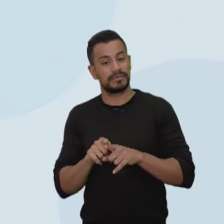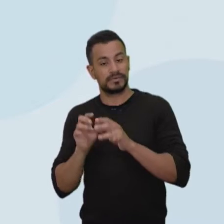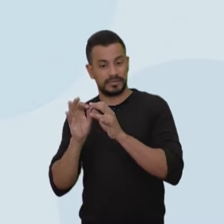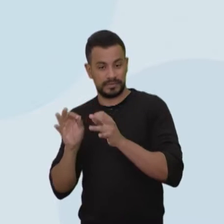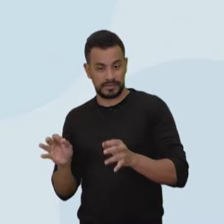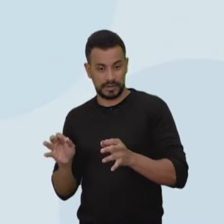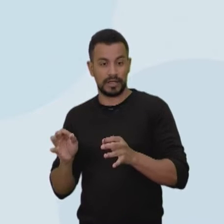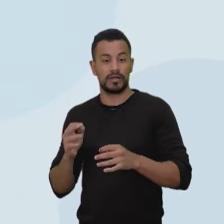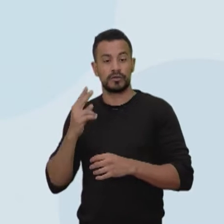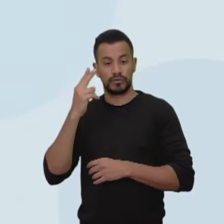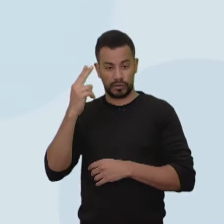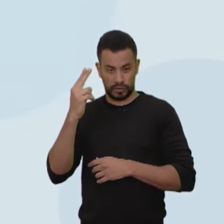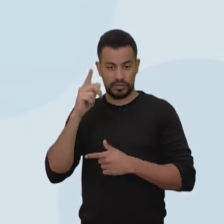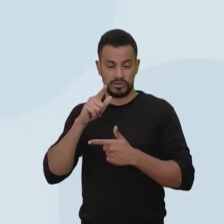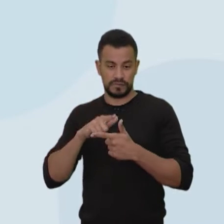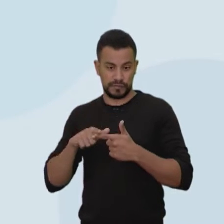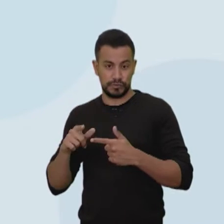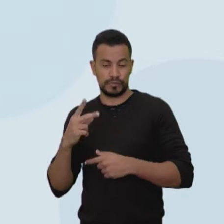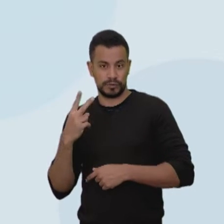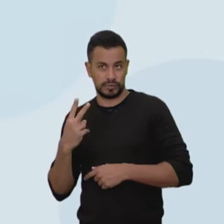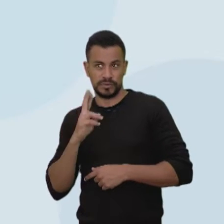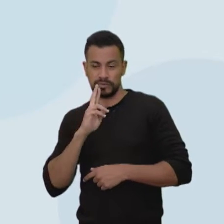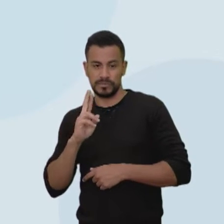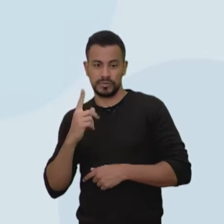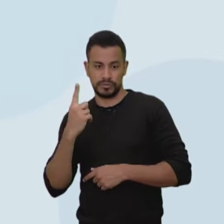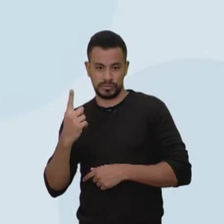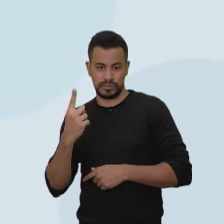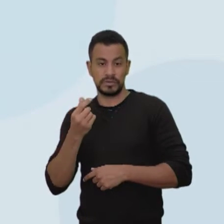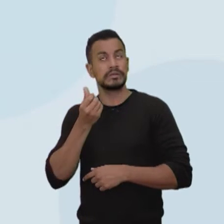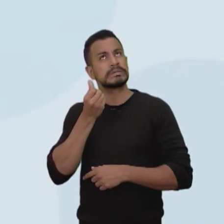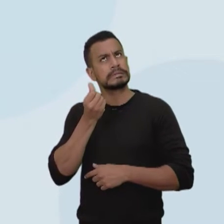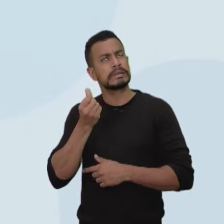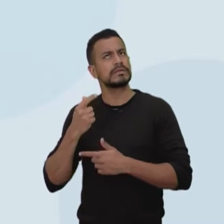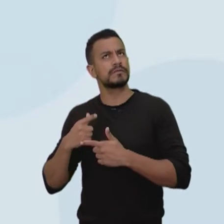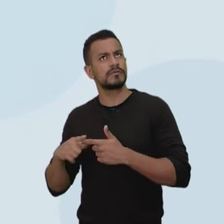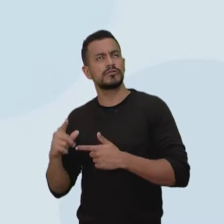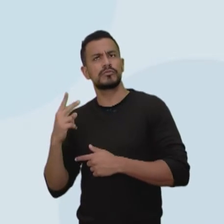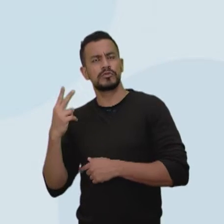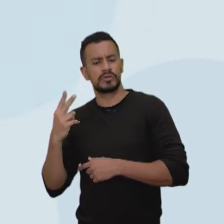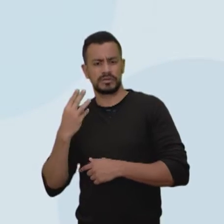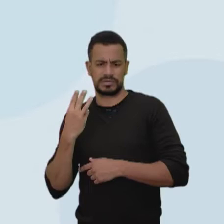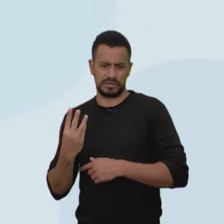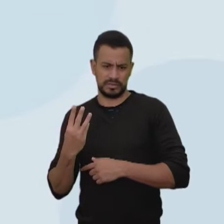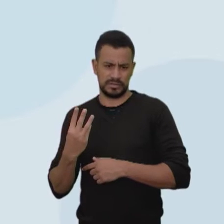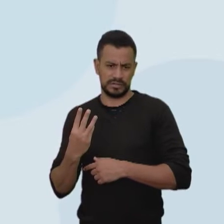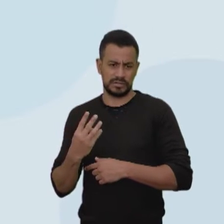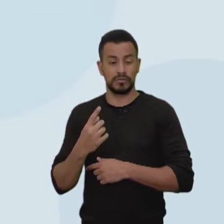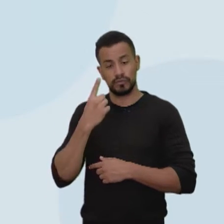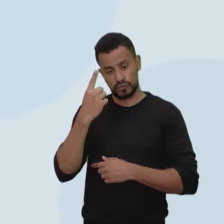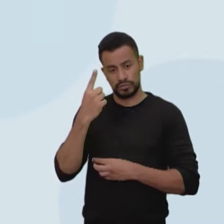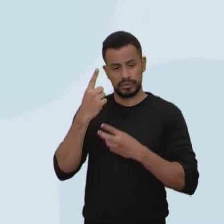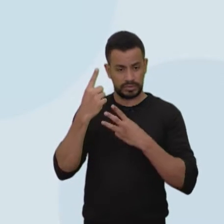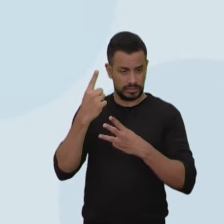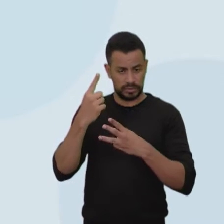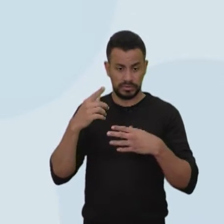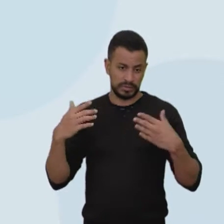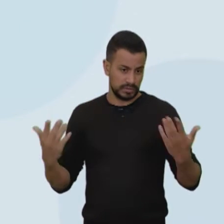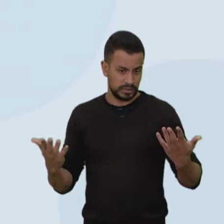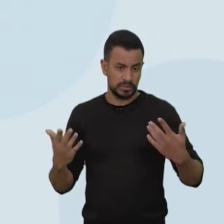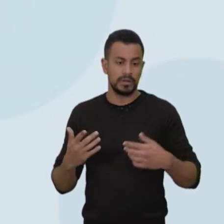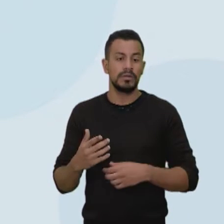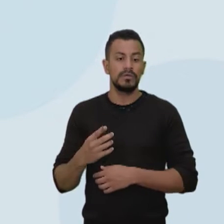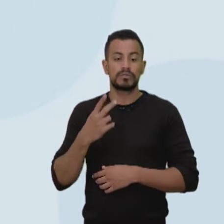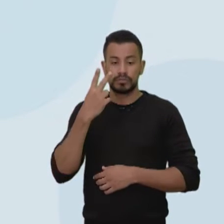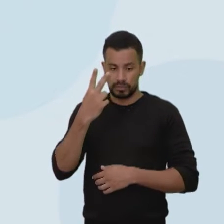por 2 vai dar 1, 6 dividido por 2, 3, 1/3. Mas não tem alternativa, tem 1/2 e 1/6. A alternativa correta, então,